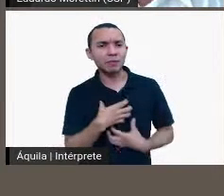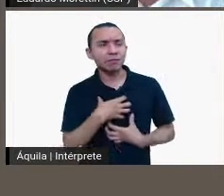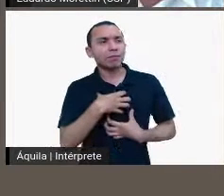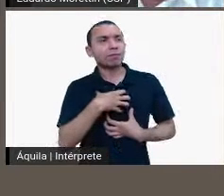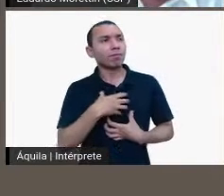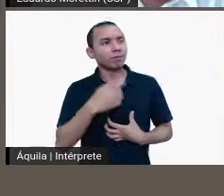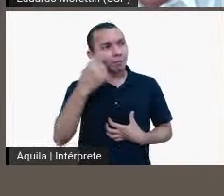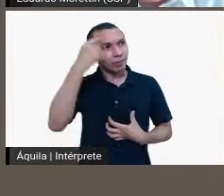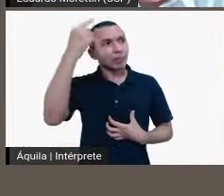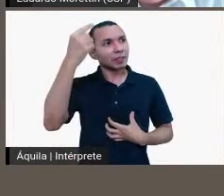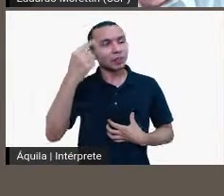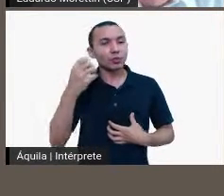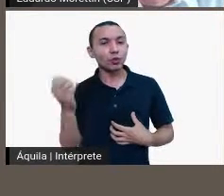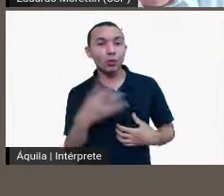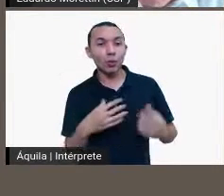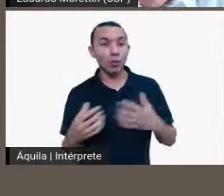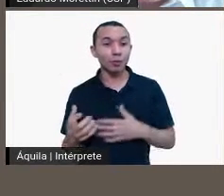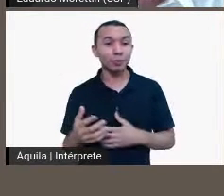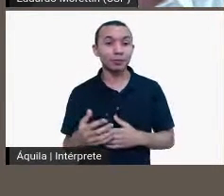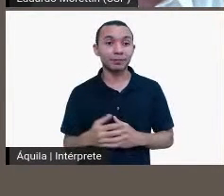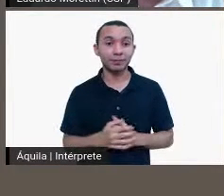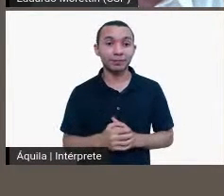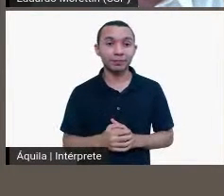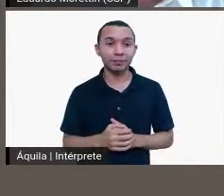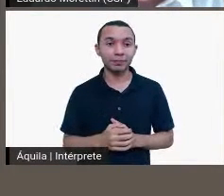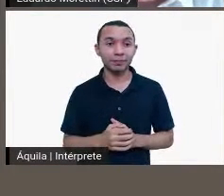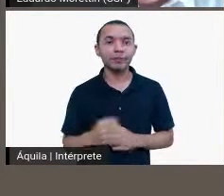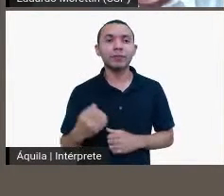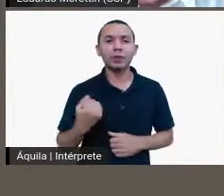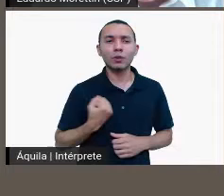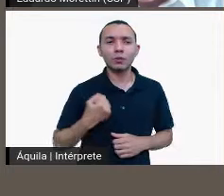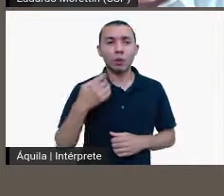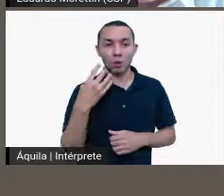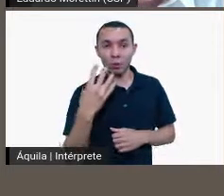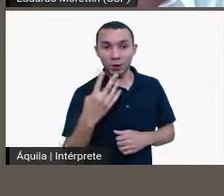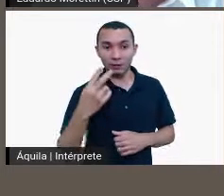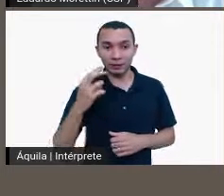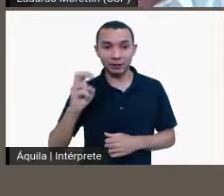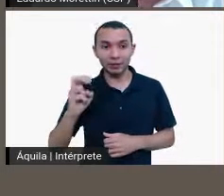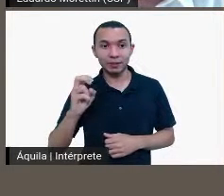revista Dada, que vocês veem aí, número 4-5,